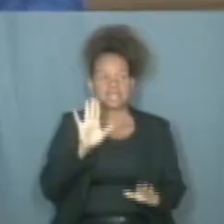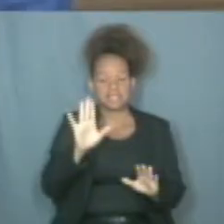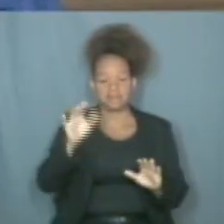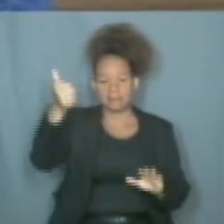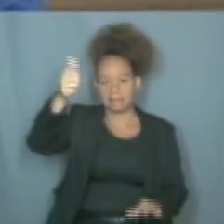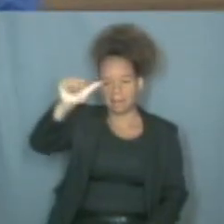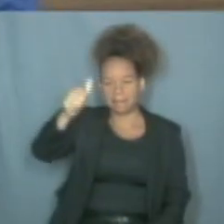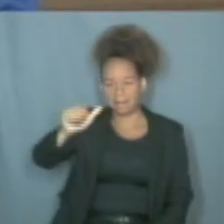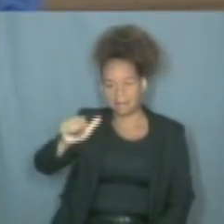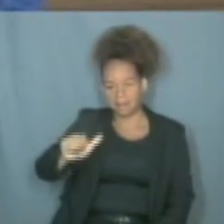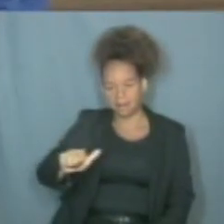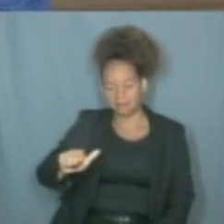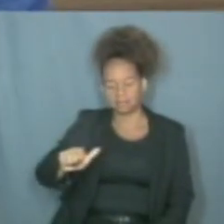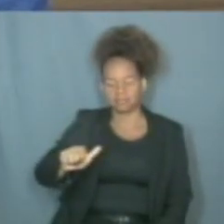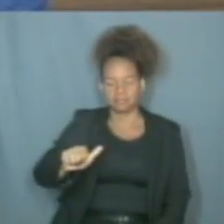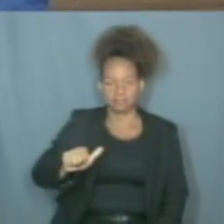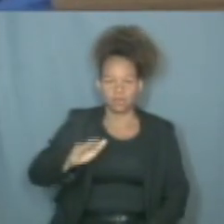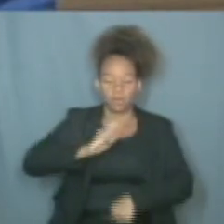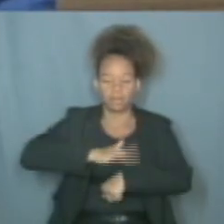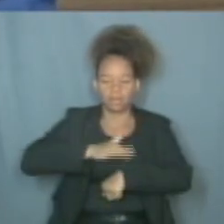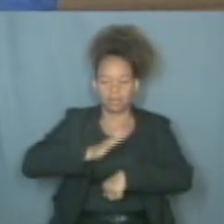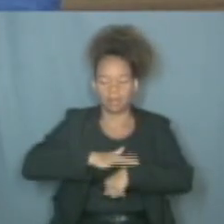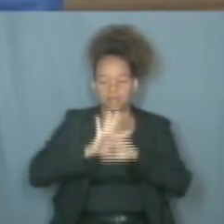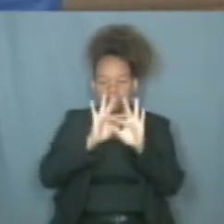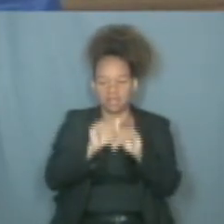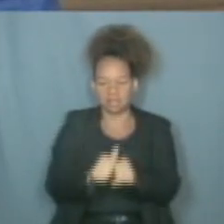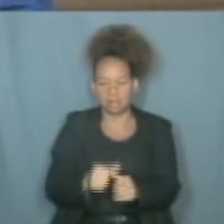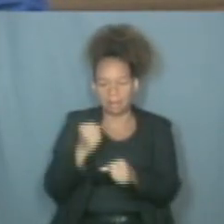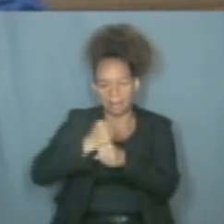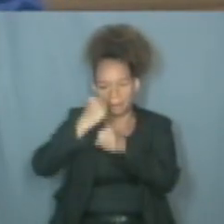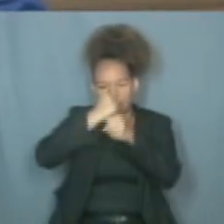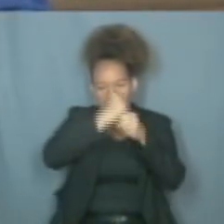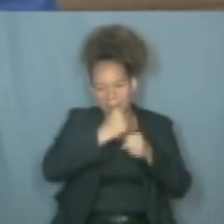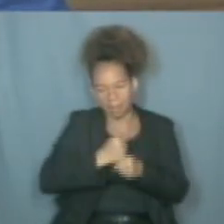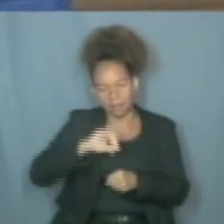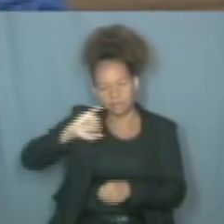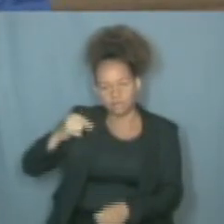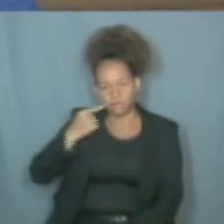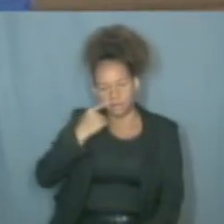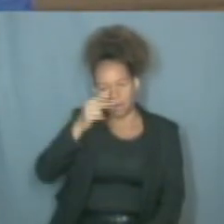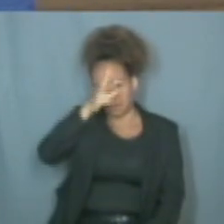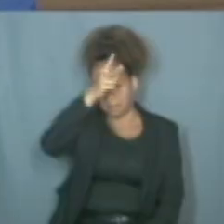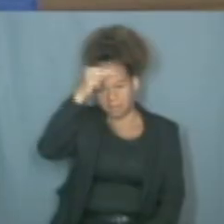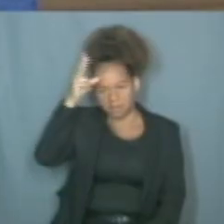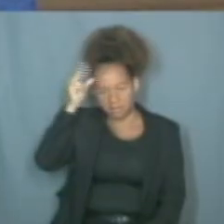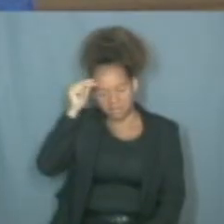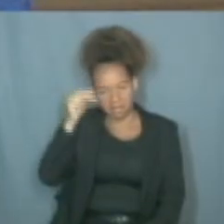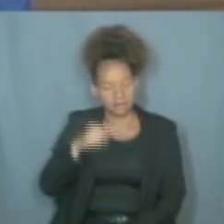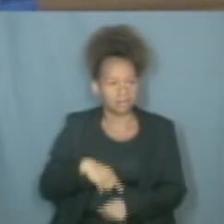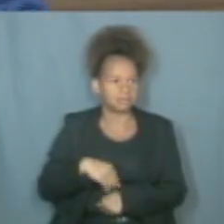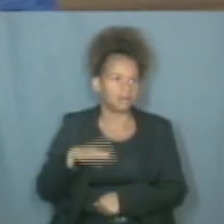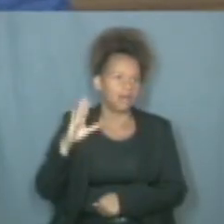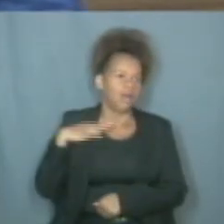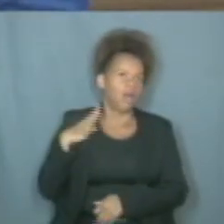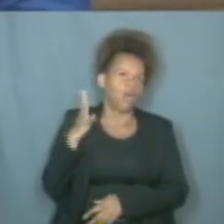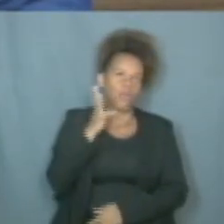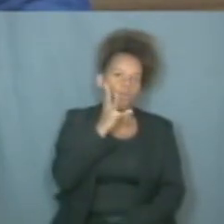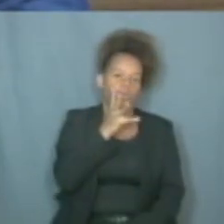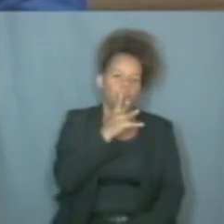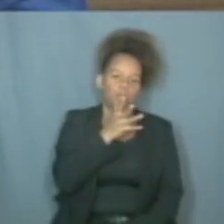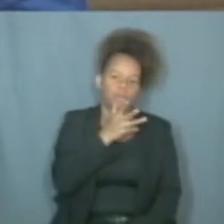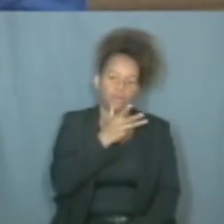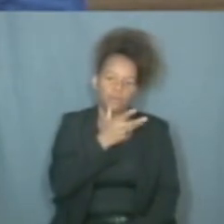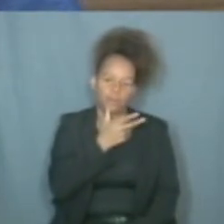basear no tempo de conclusão de obras do prefeito João Campos, vai levar mais tempo ainda, né,